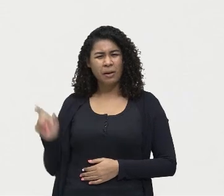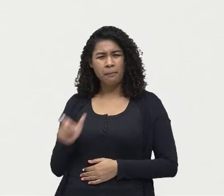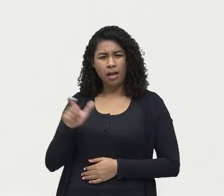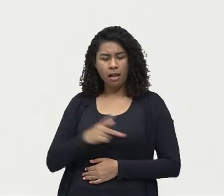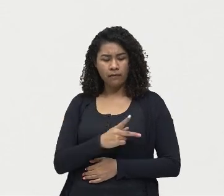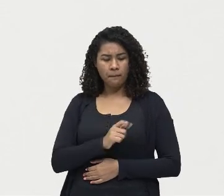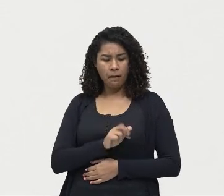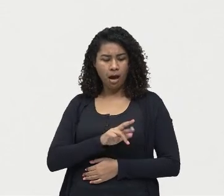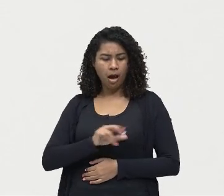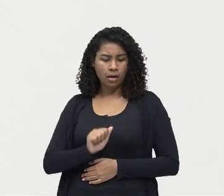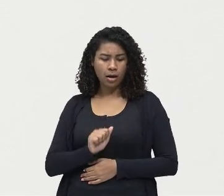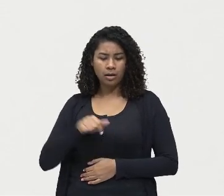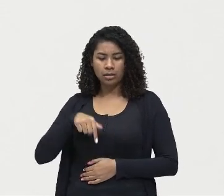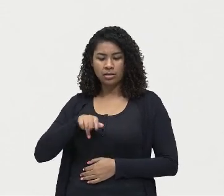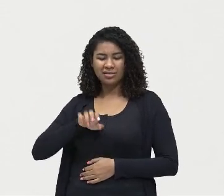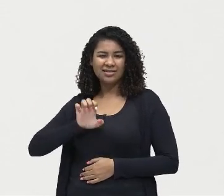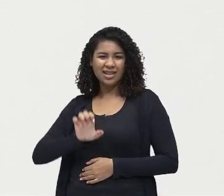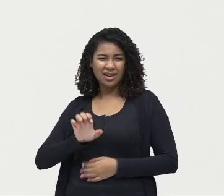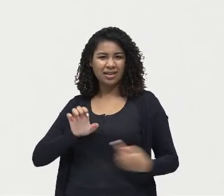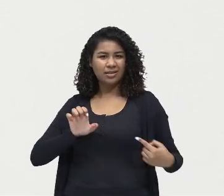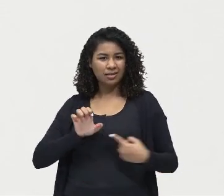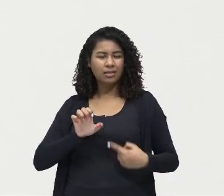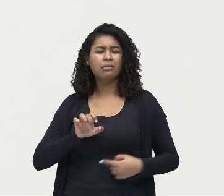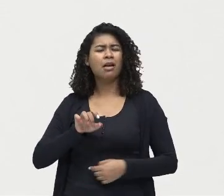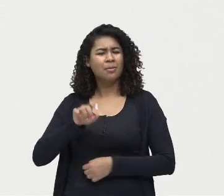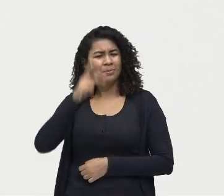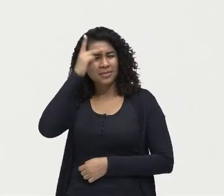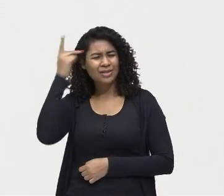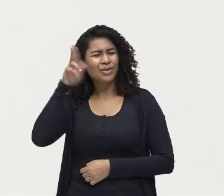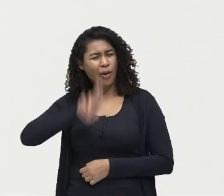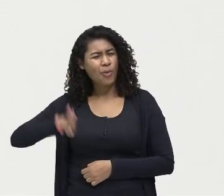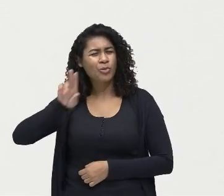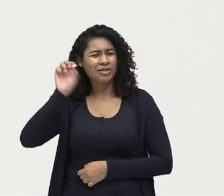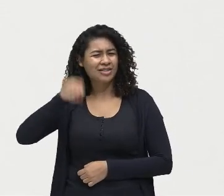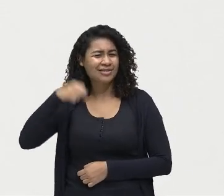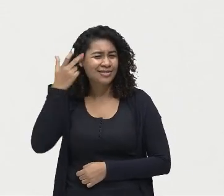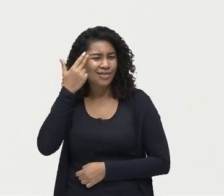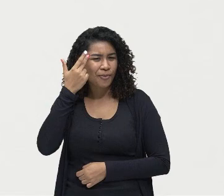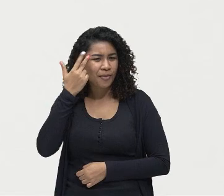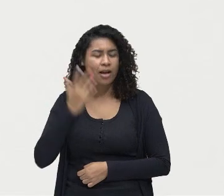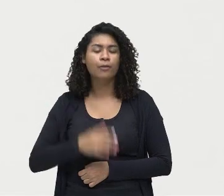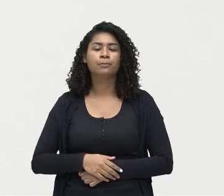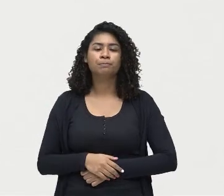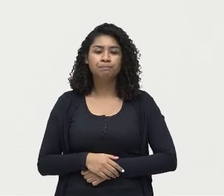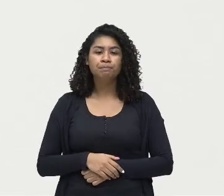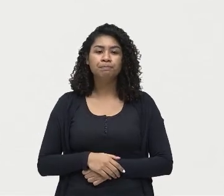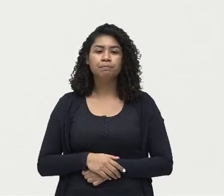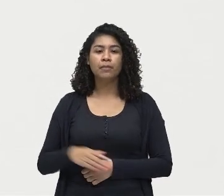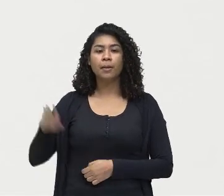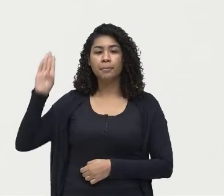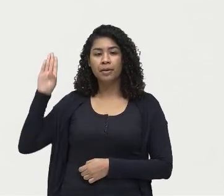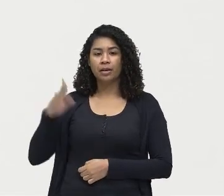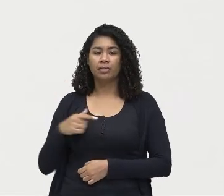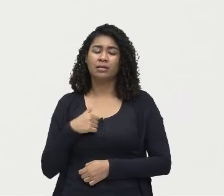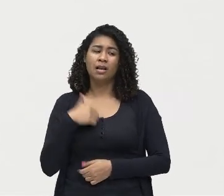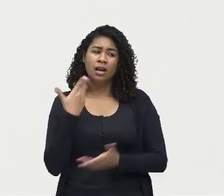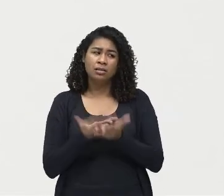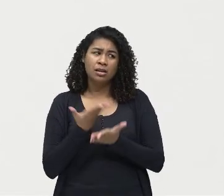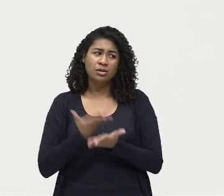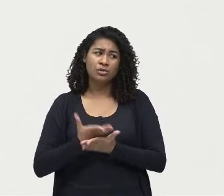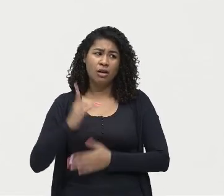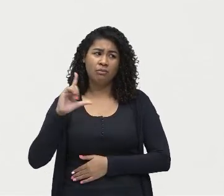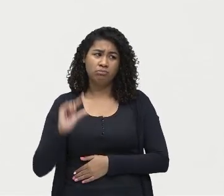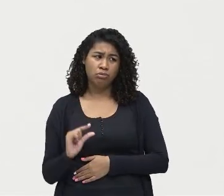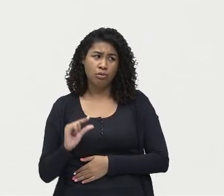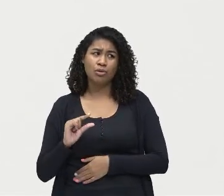uma finalidade? O para quê é muito comum no nosso dia a dia. Tenho estudado menos do que deveria. O